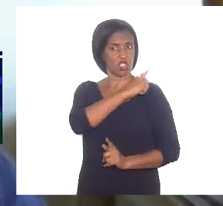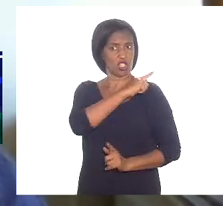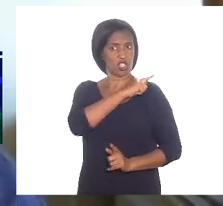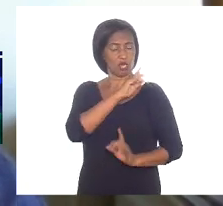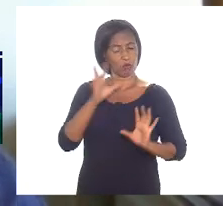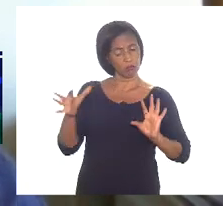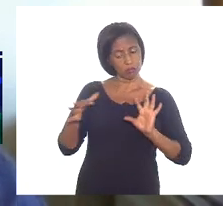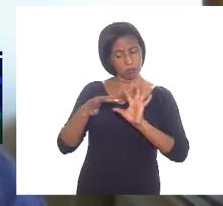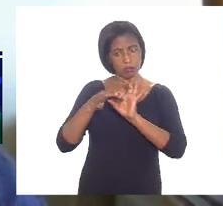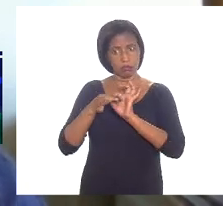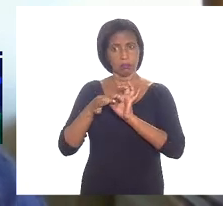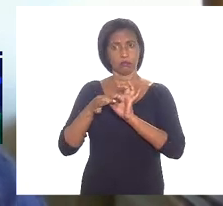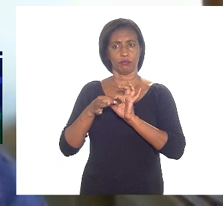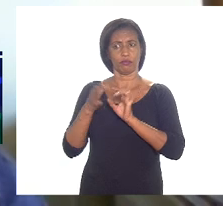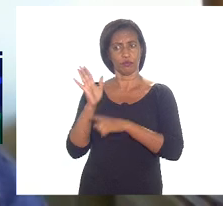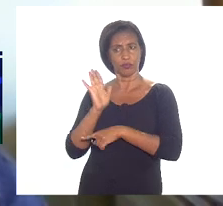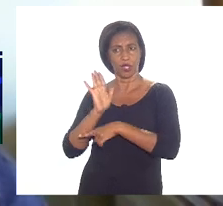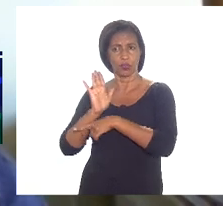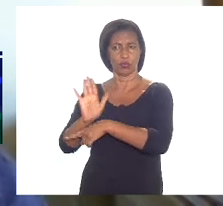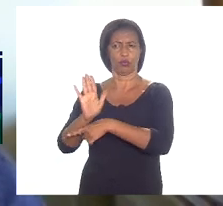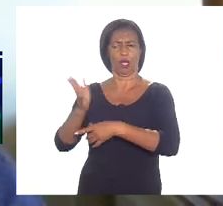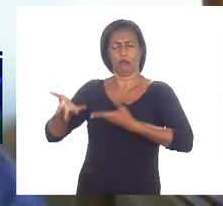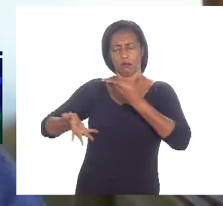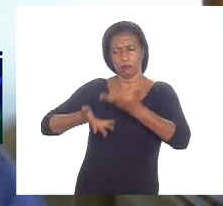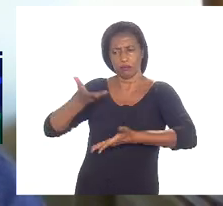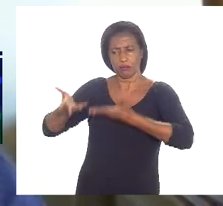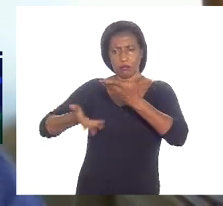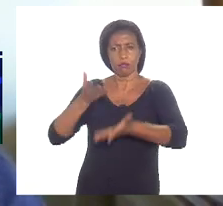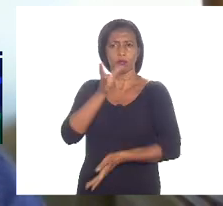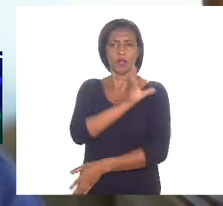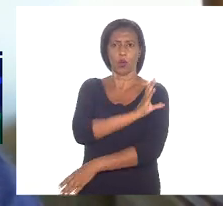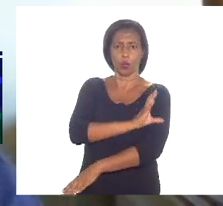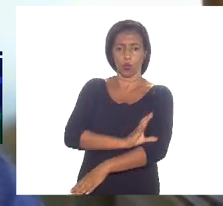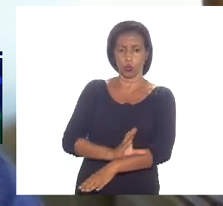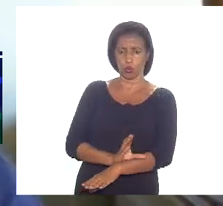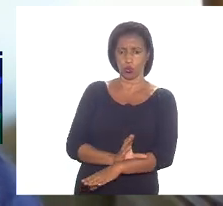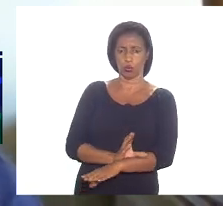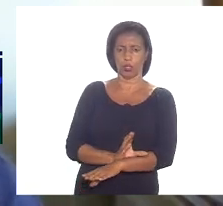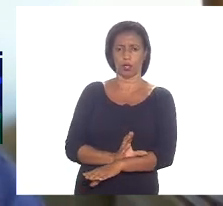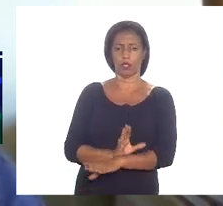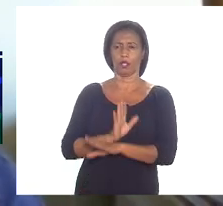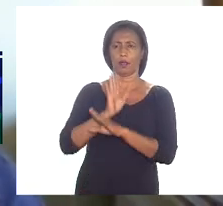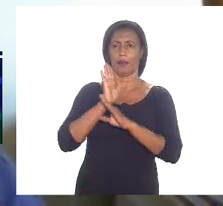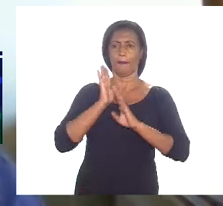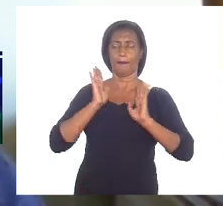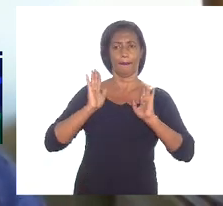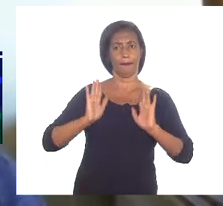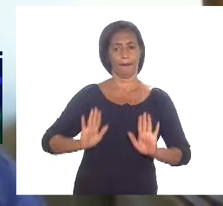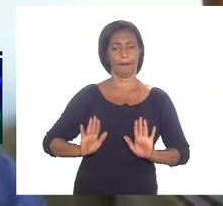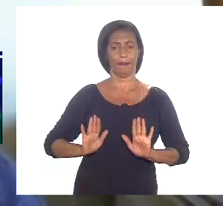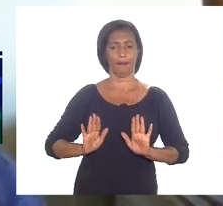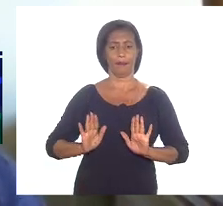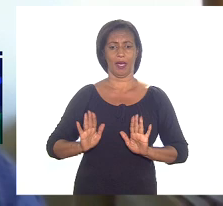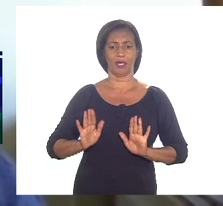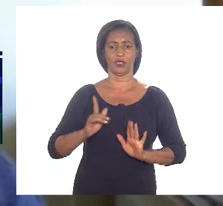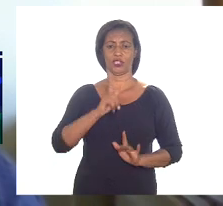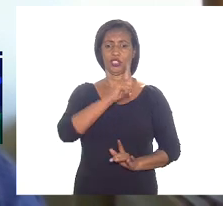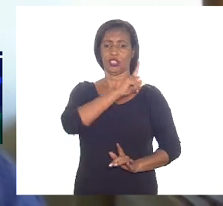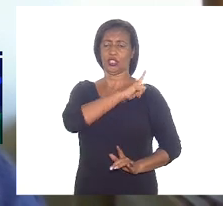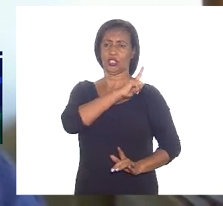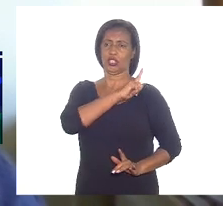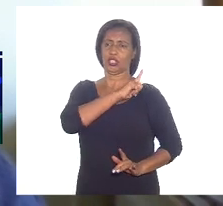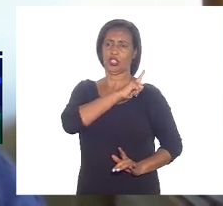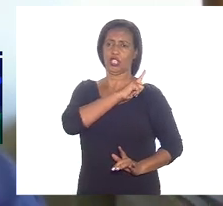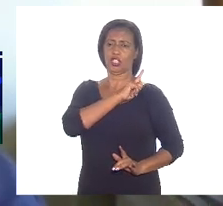me dá E aí É mas não temos que entrar na seu pai a gestão